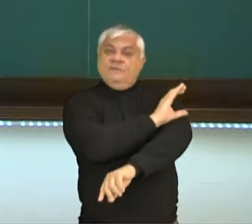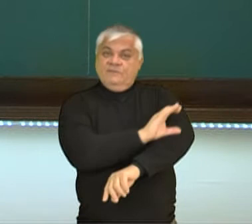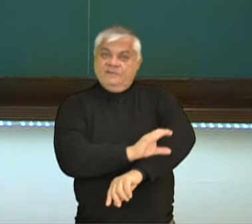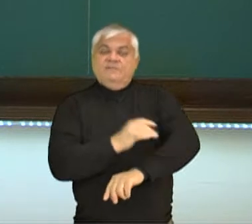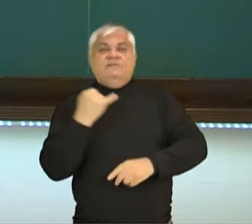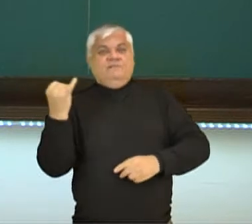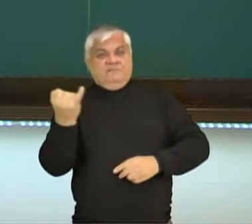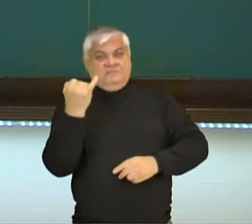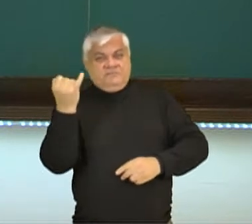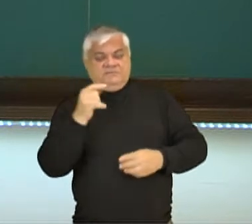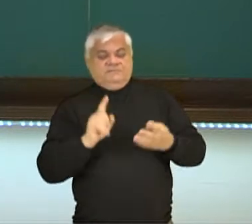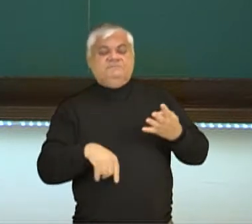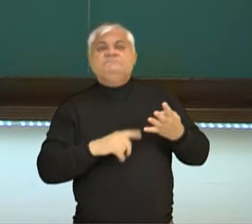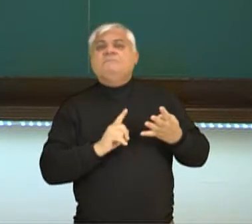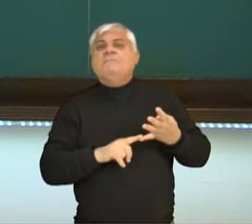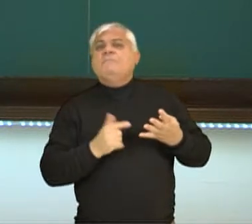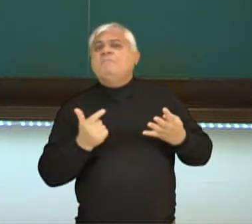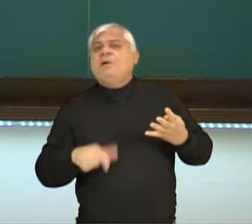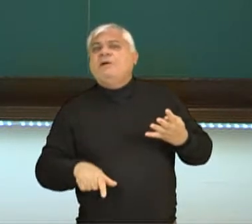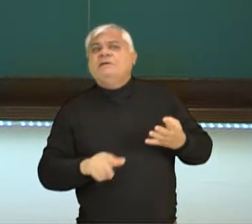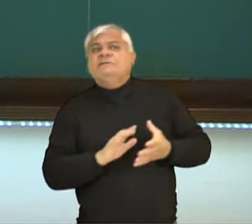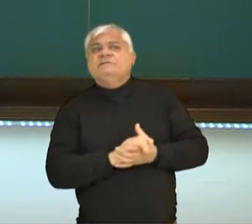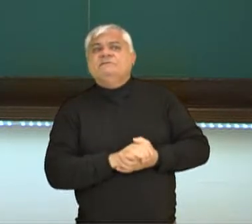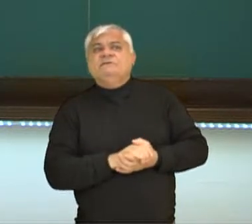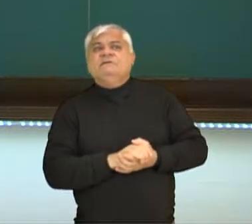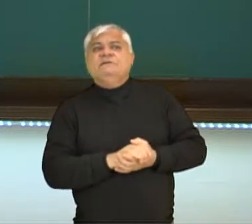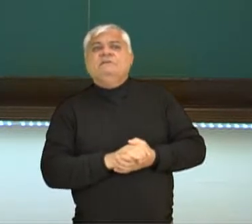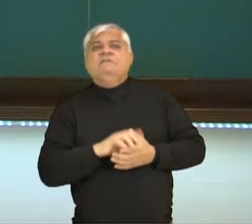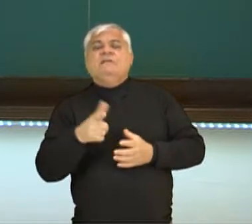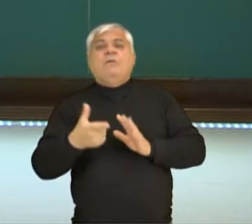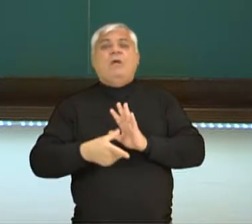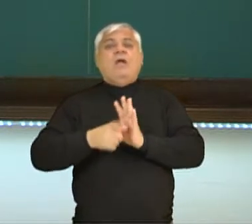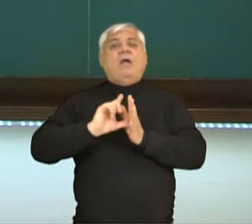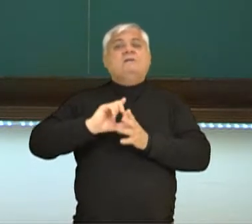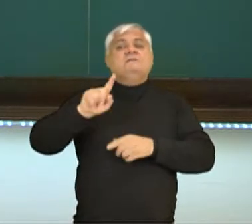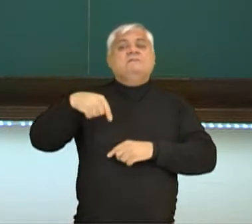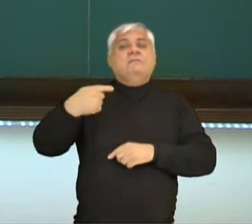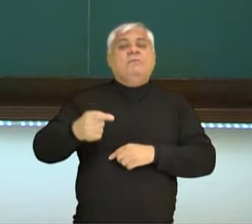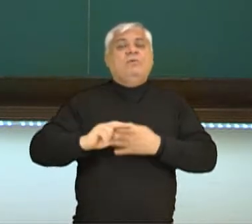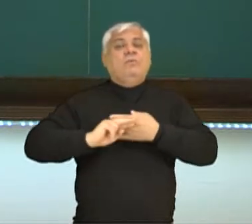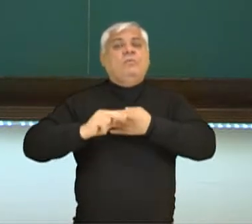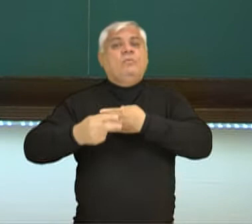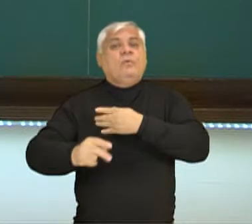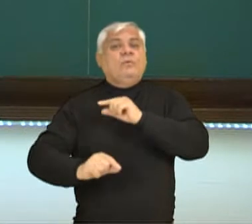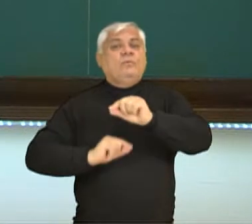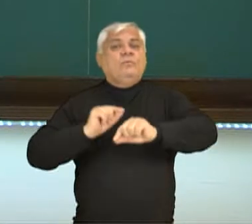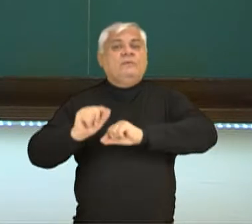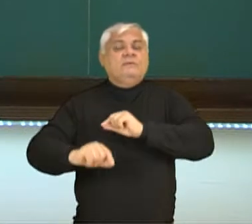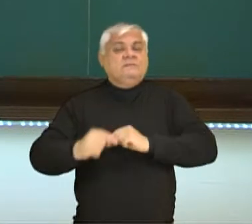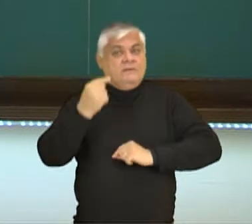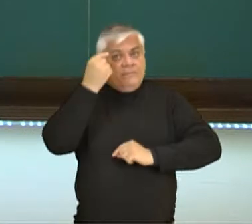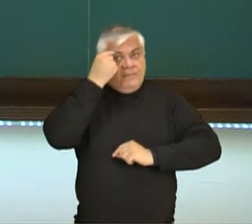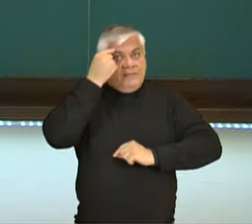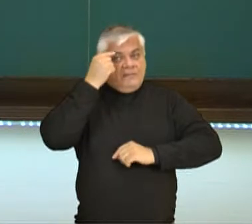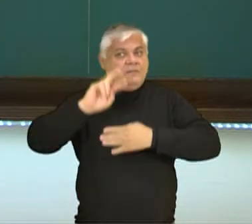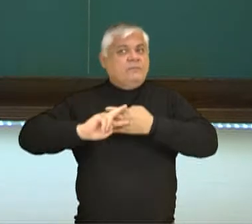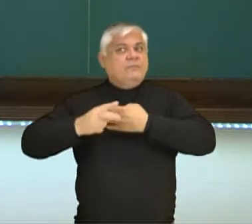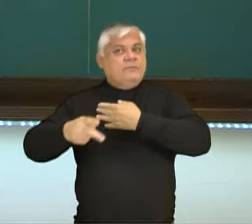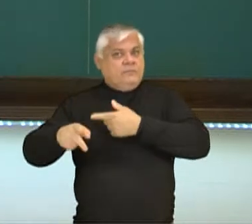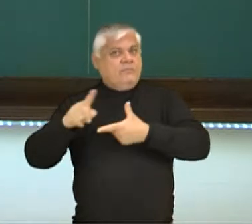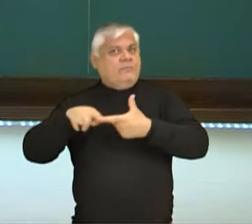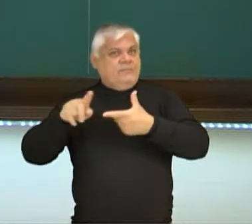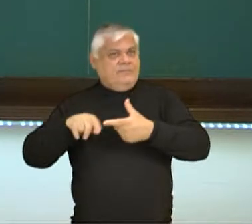também é importante, né? Esse comportamento com o que aconteceu antes e depois das consequências, pensar aí um pouquinho nas consequências das